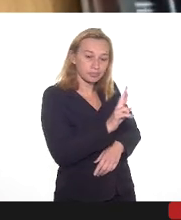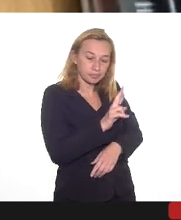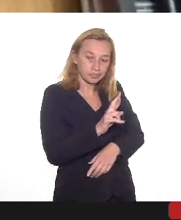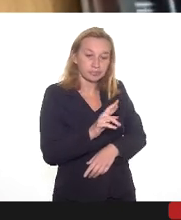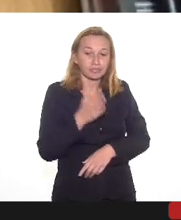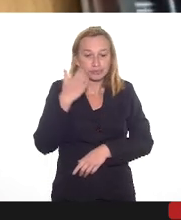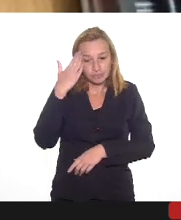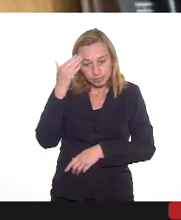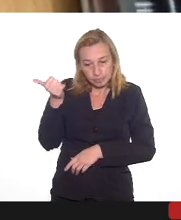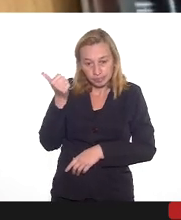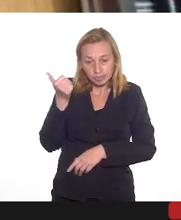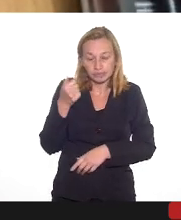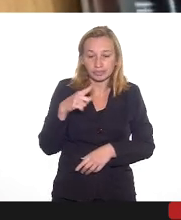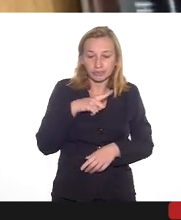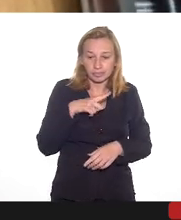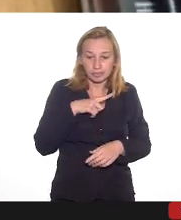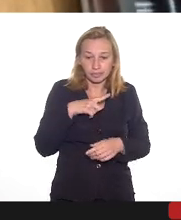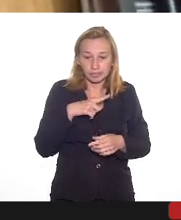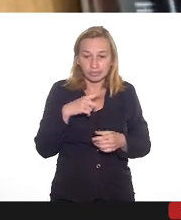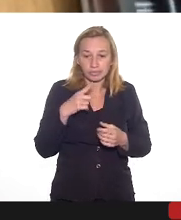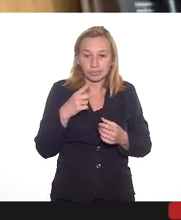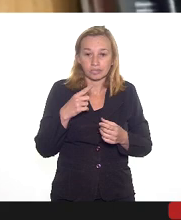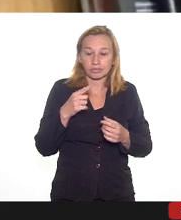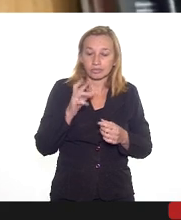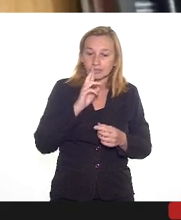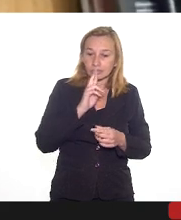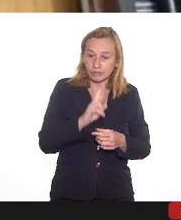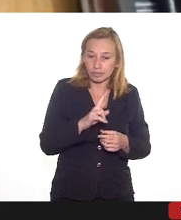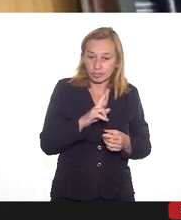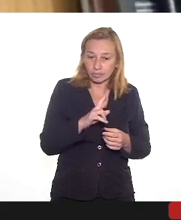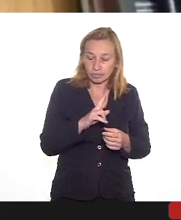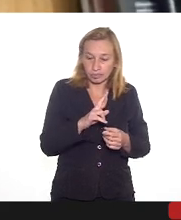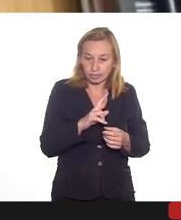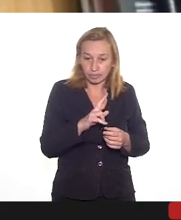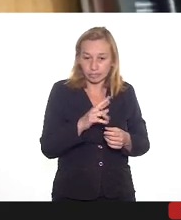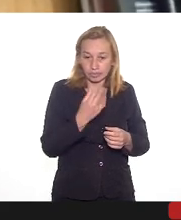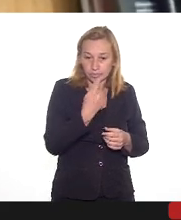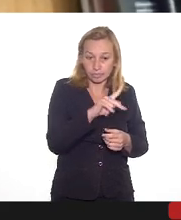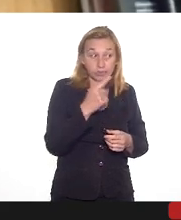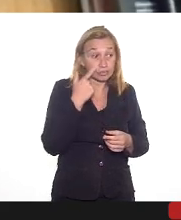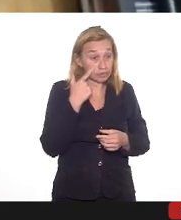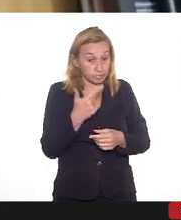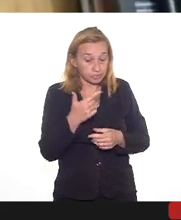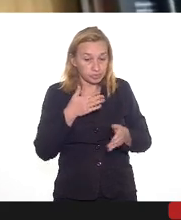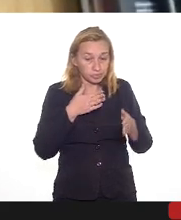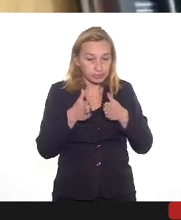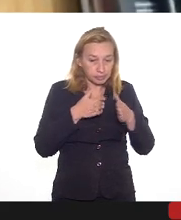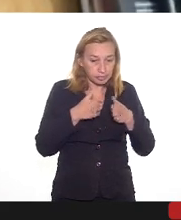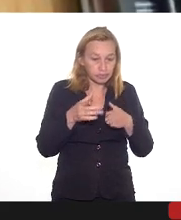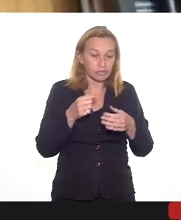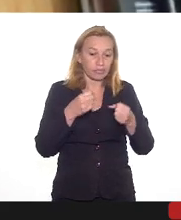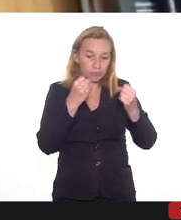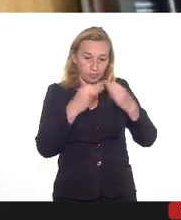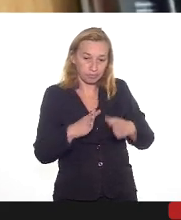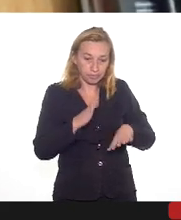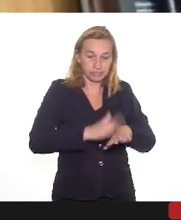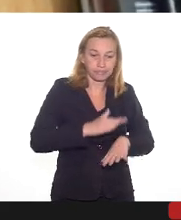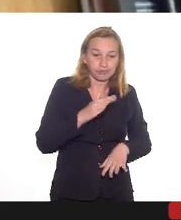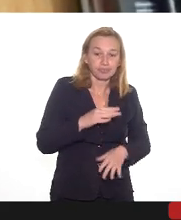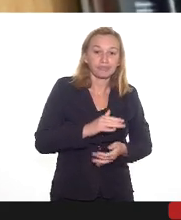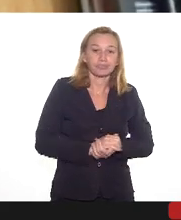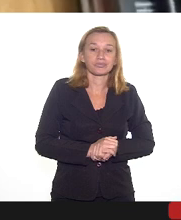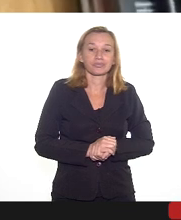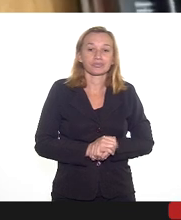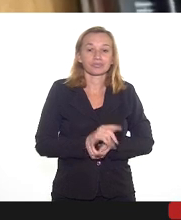sabendo que houve uma contrarresposta deles que eu ainda não tive acesso, eu vou me inteirar, provavelmente vou ter que dar mais alguma explicação, mas eles também implicaram